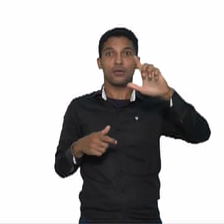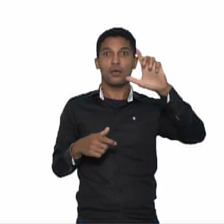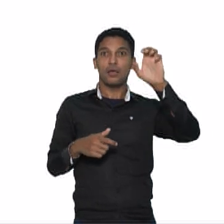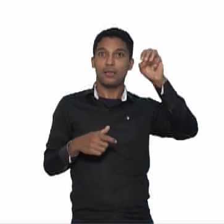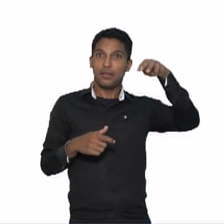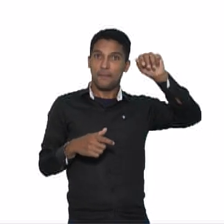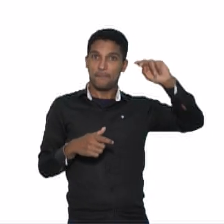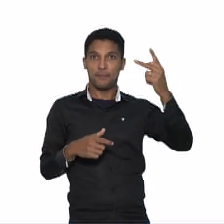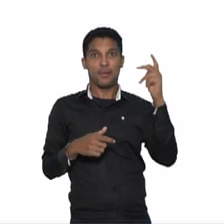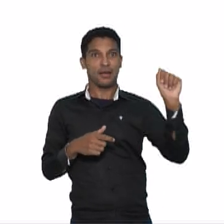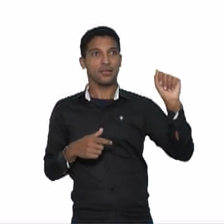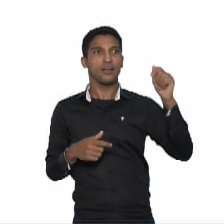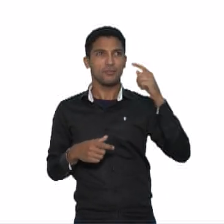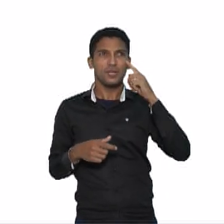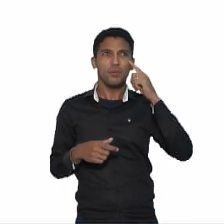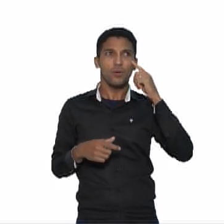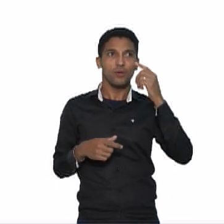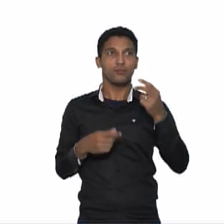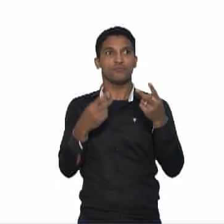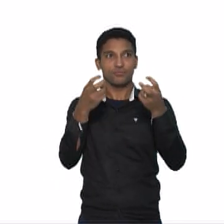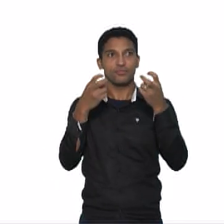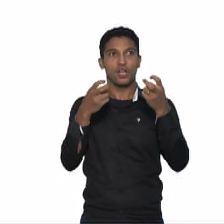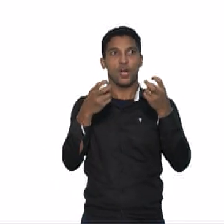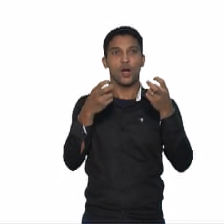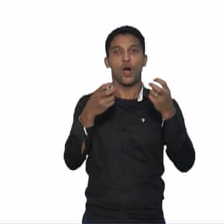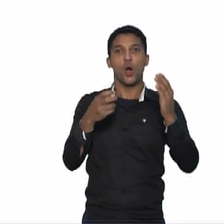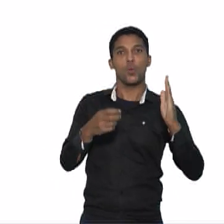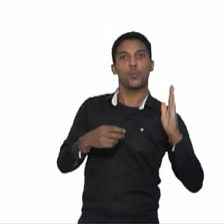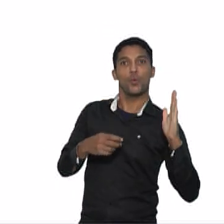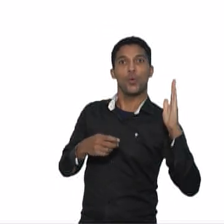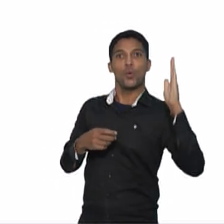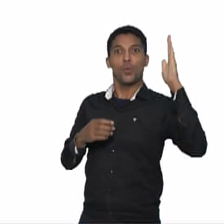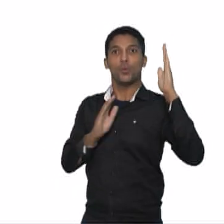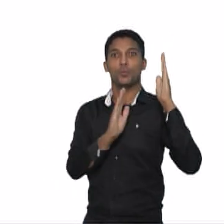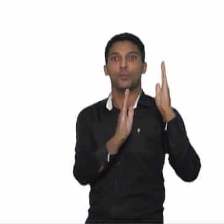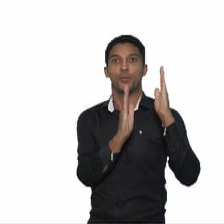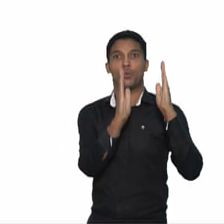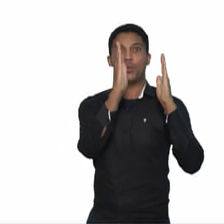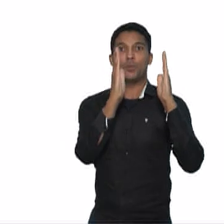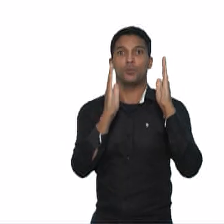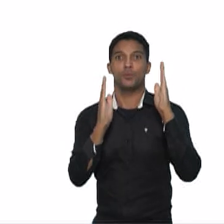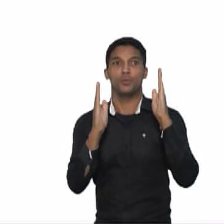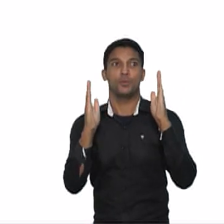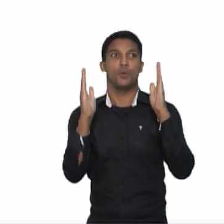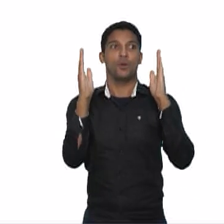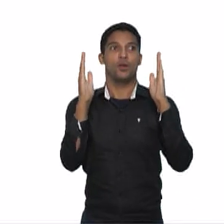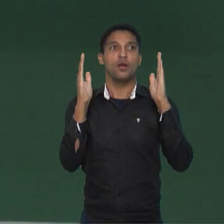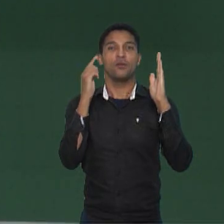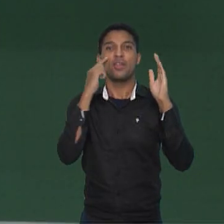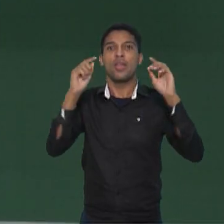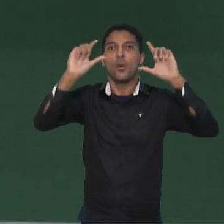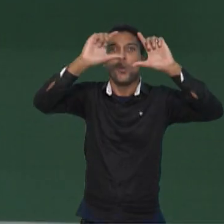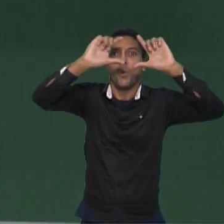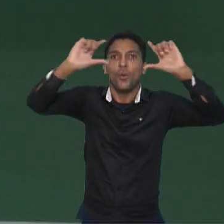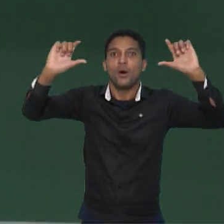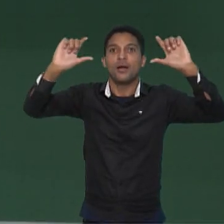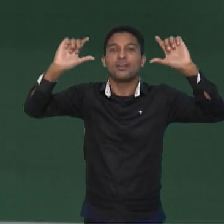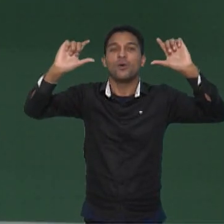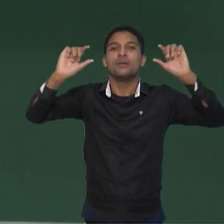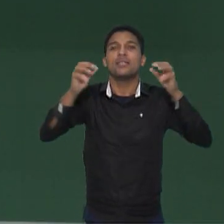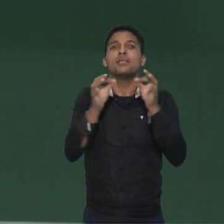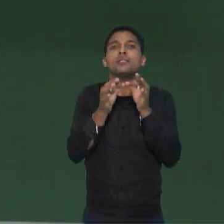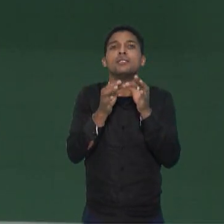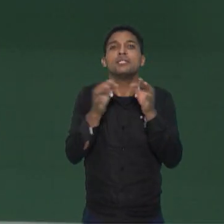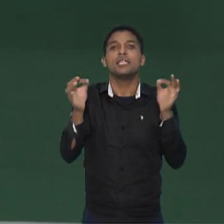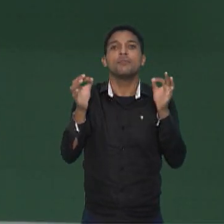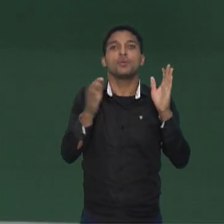até 1794 a construção, né, a sobriedade com que ele leva, que era aquela simplicidade,